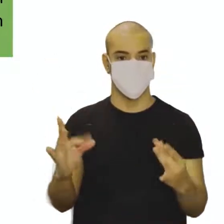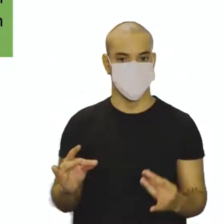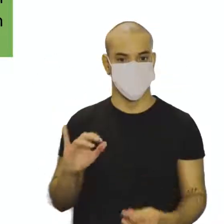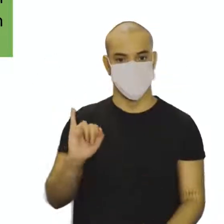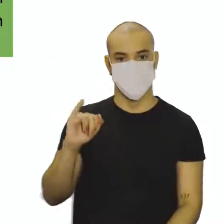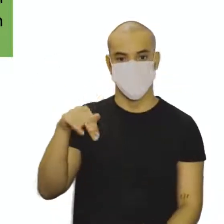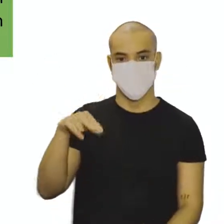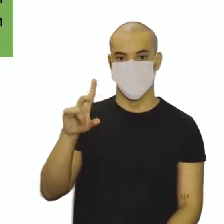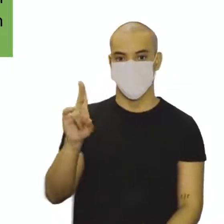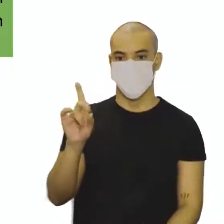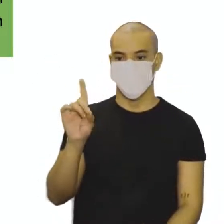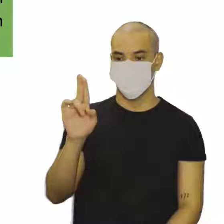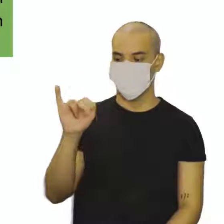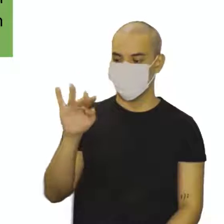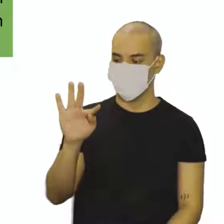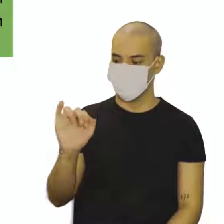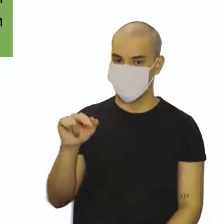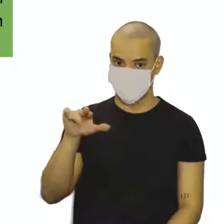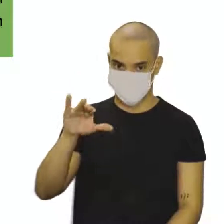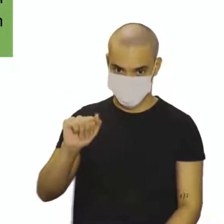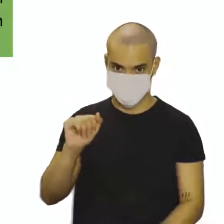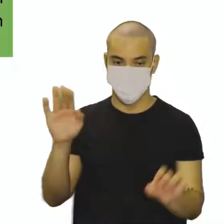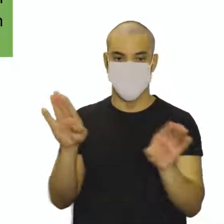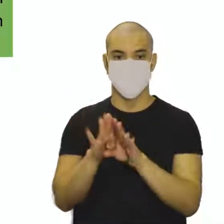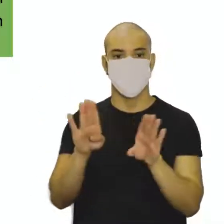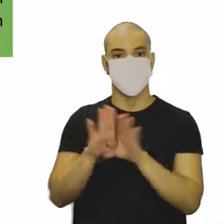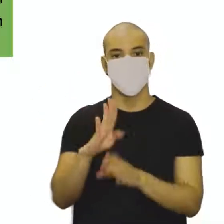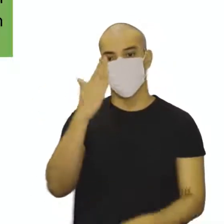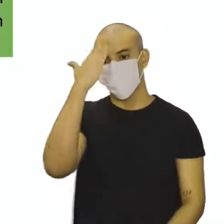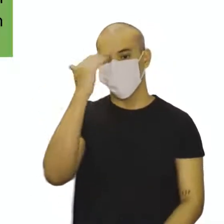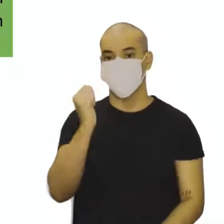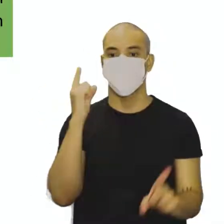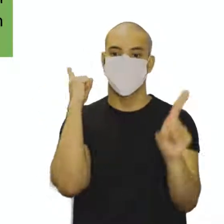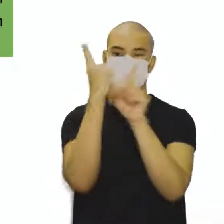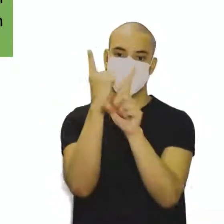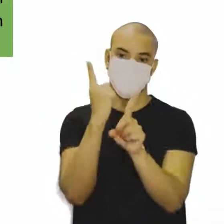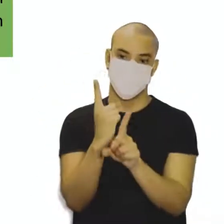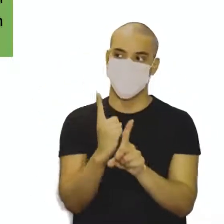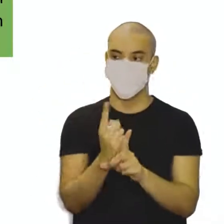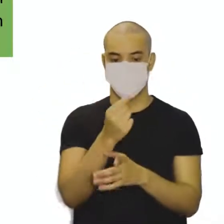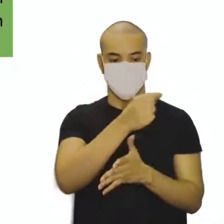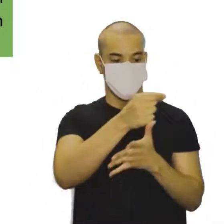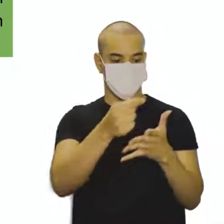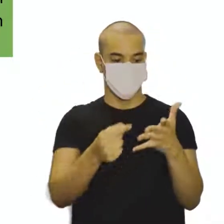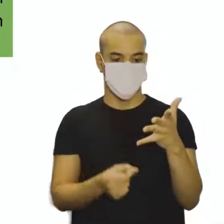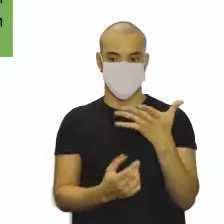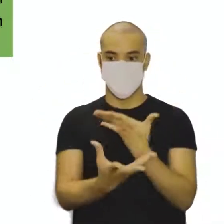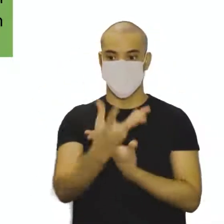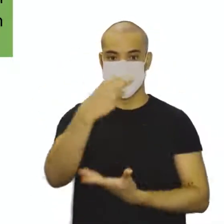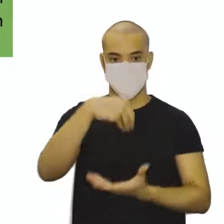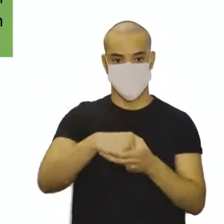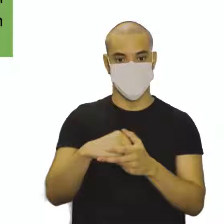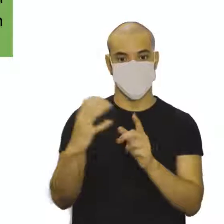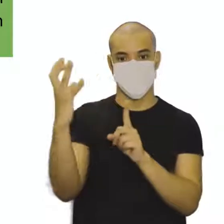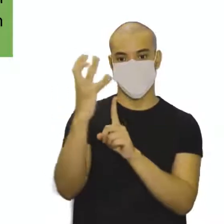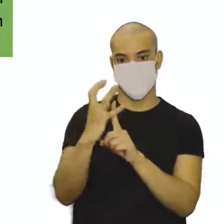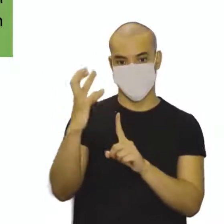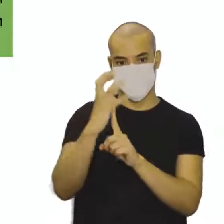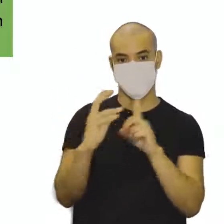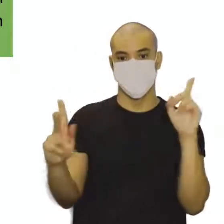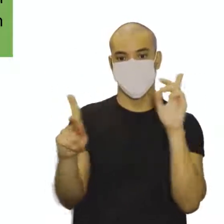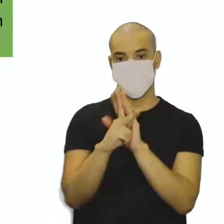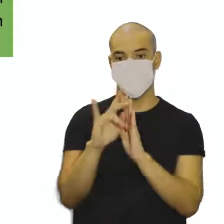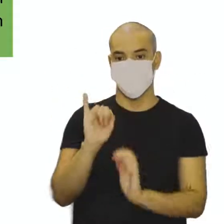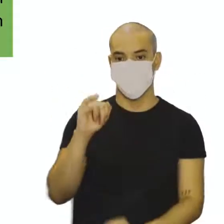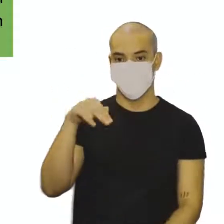um indutor e também identificar os elementos que interferem na determinação da